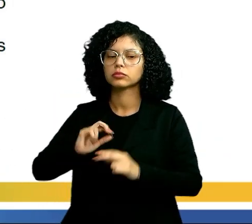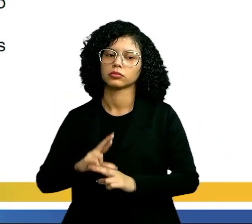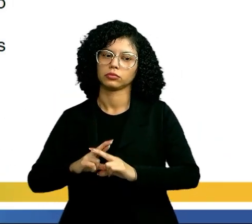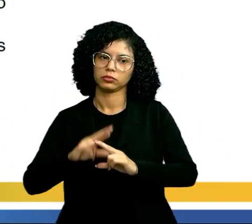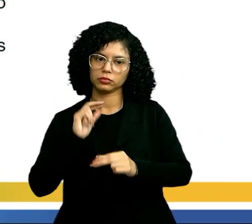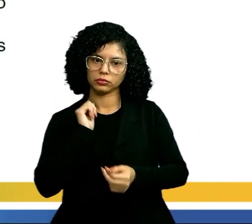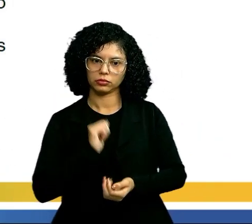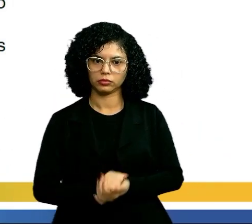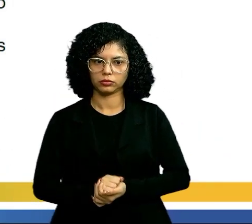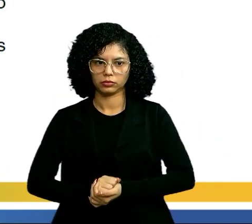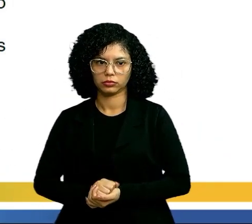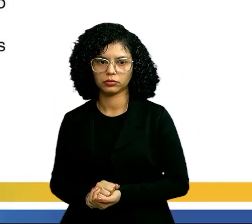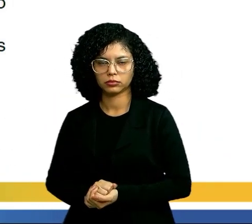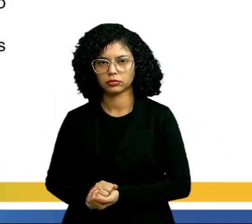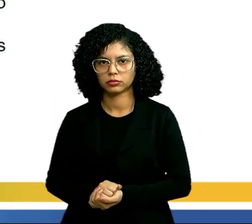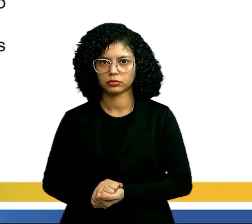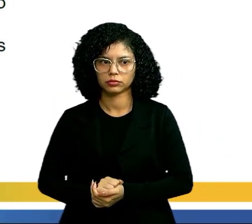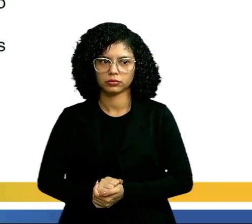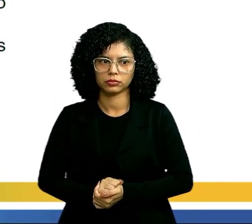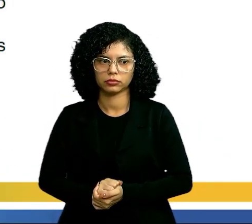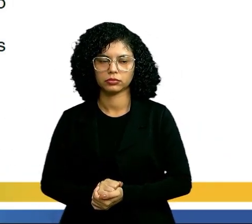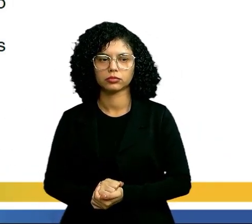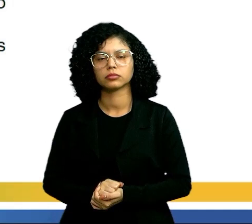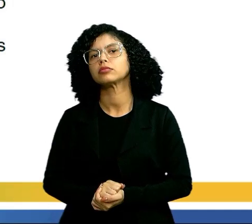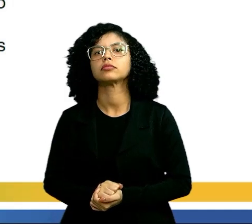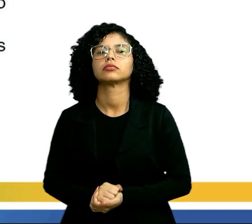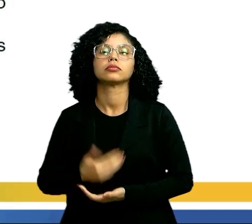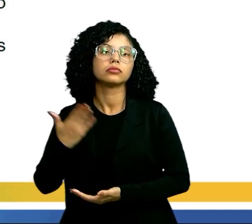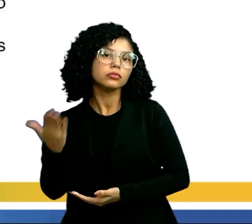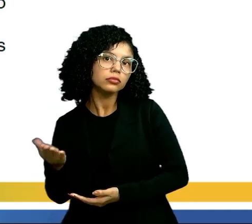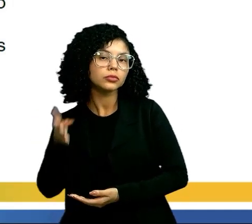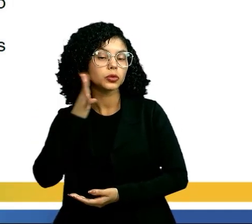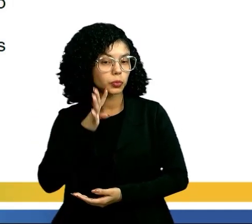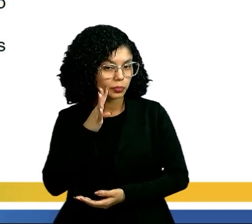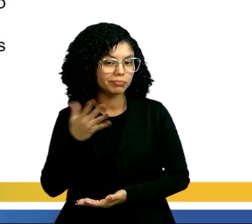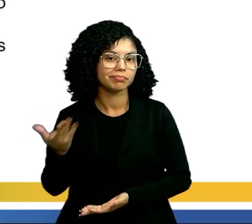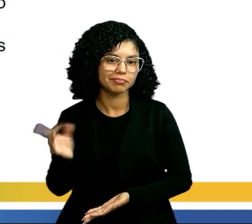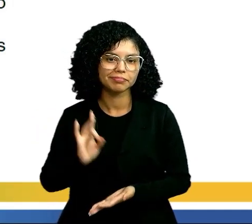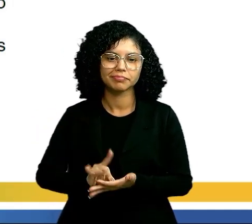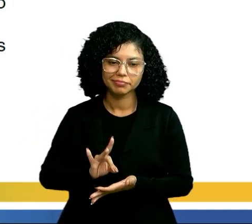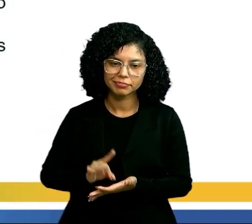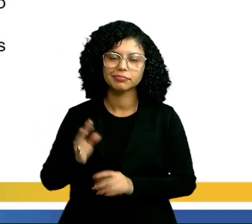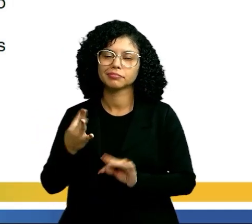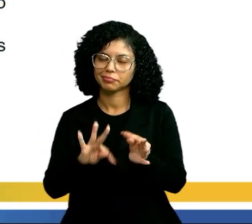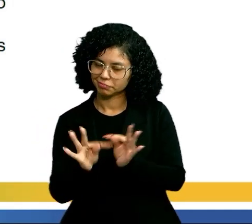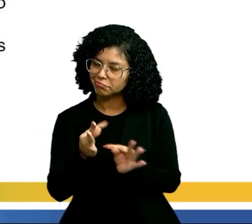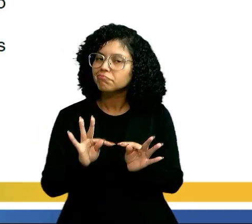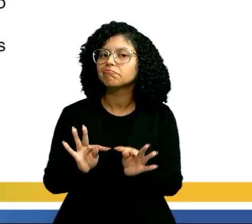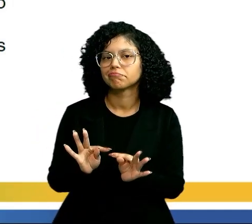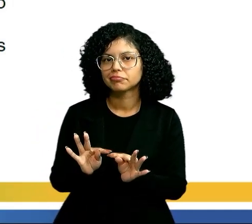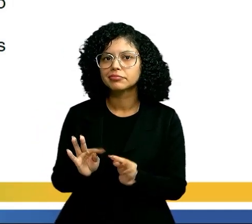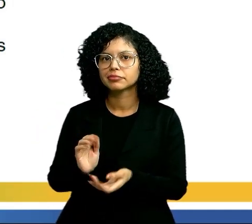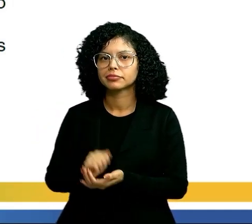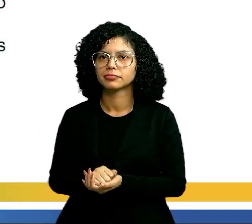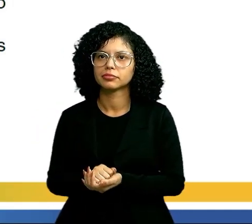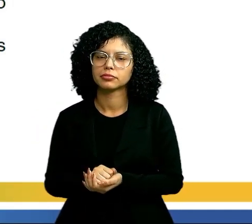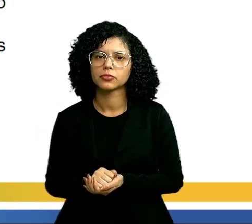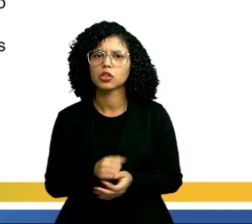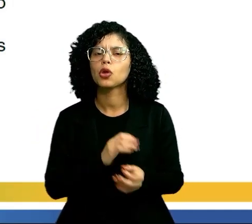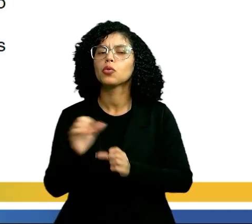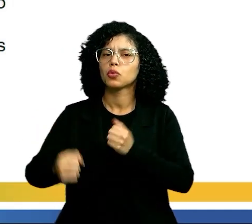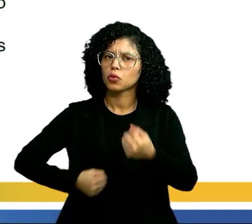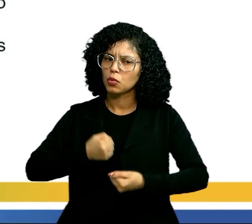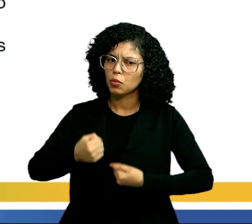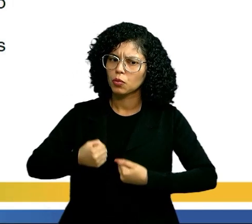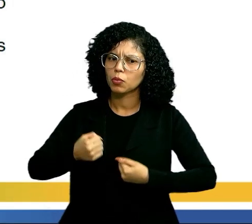automóveis e motocicletas sustentáveis. Isso seria até interessante, né? Tecnologias de transportes